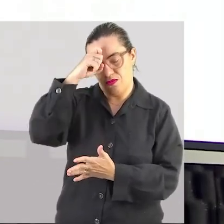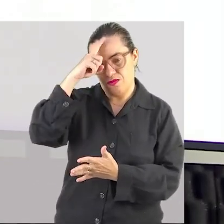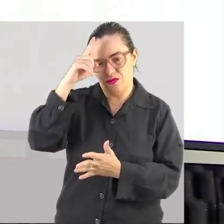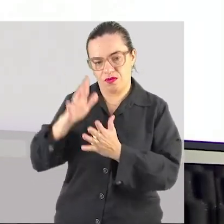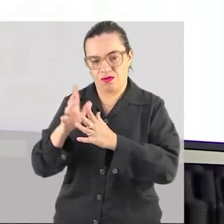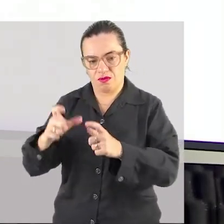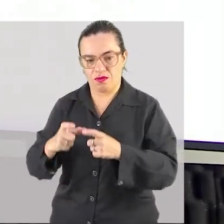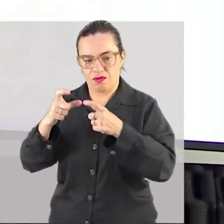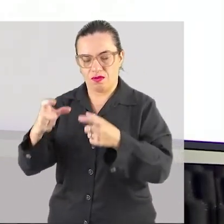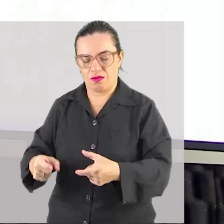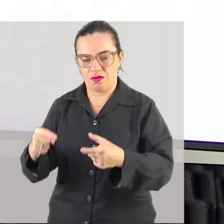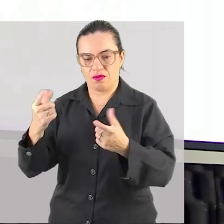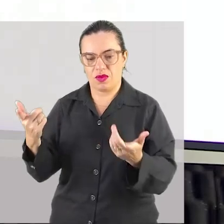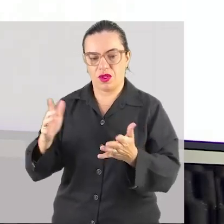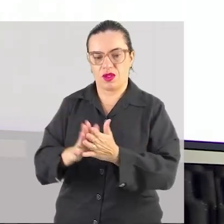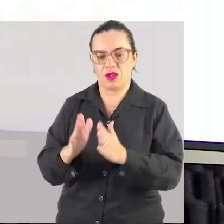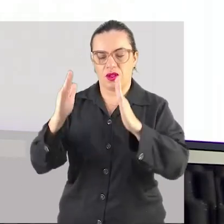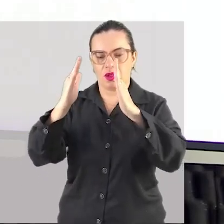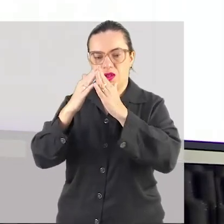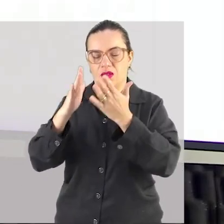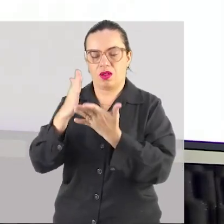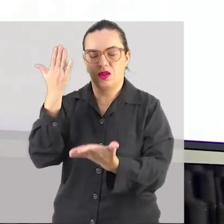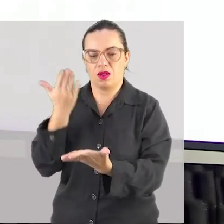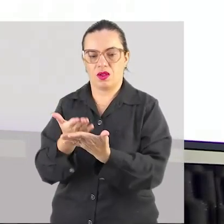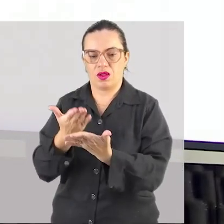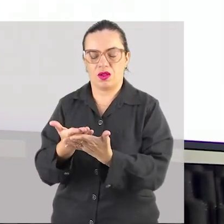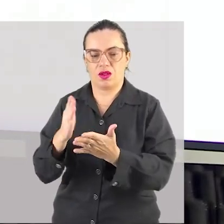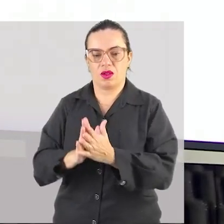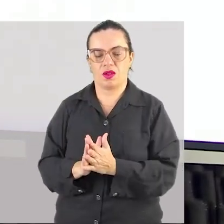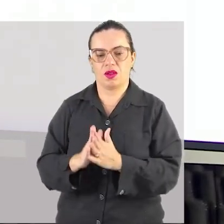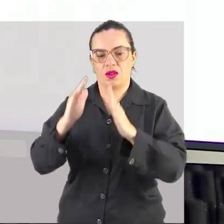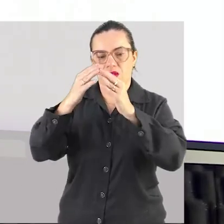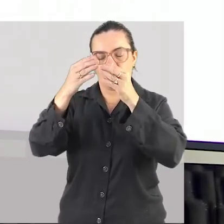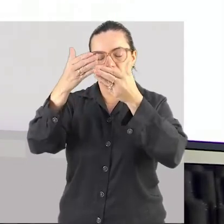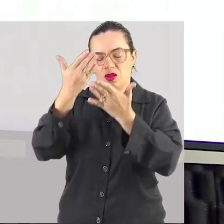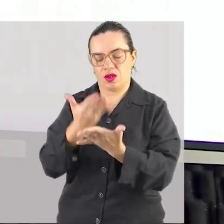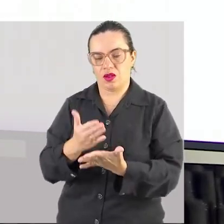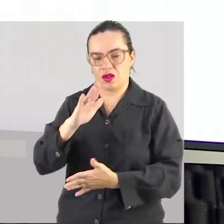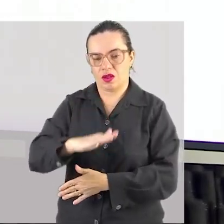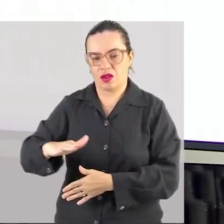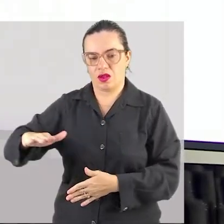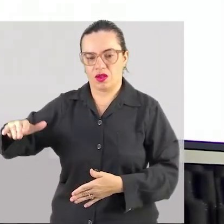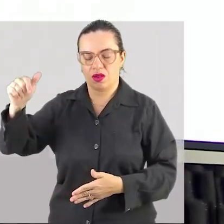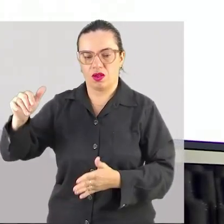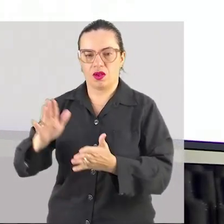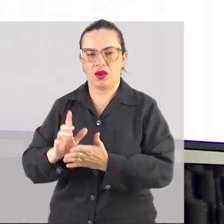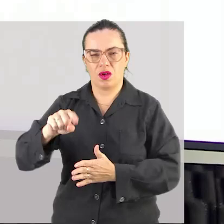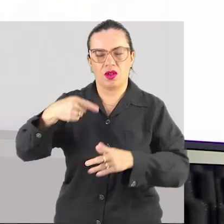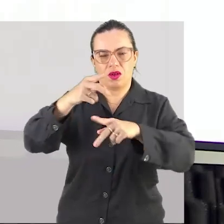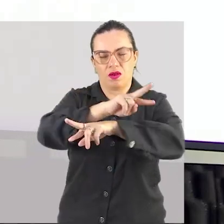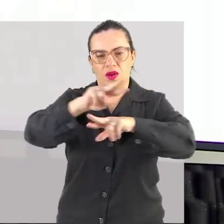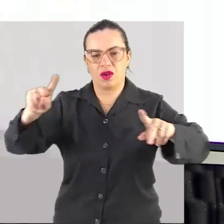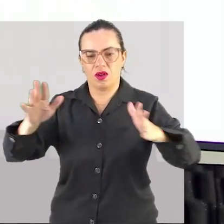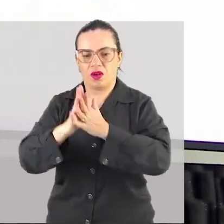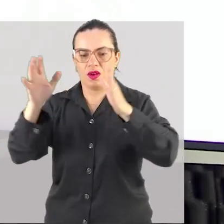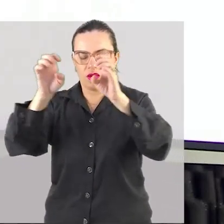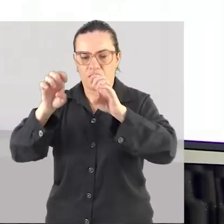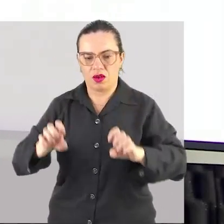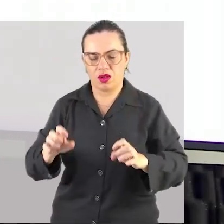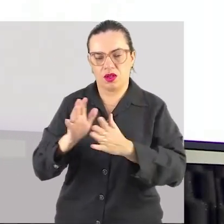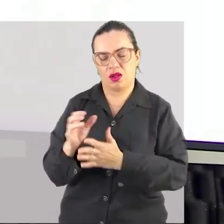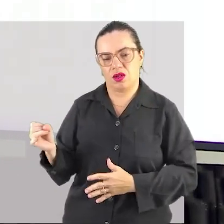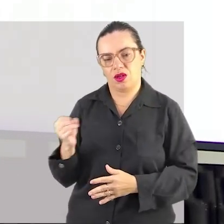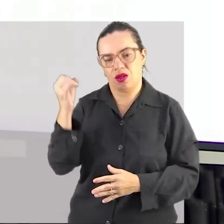saúde escolas creches entre outras estruturas sociais interessantes pra qualidade de vida por que que eu falei que